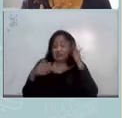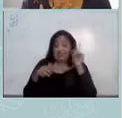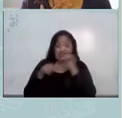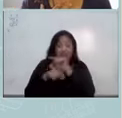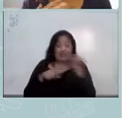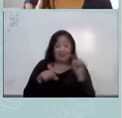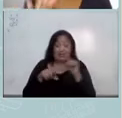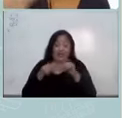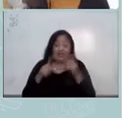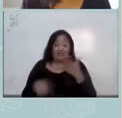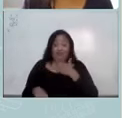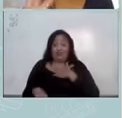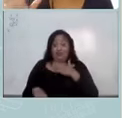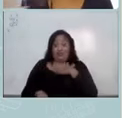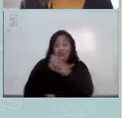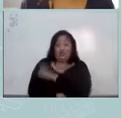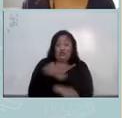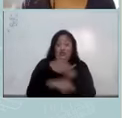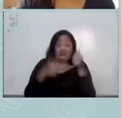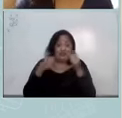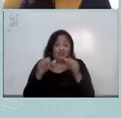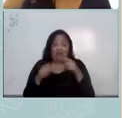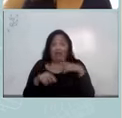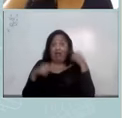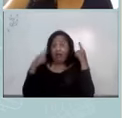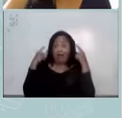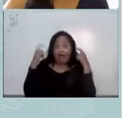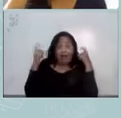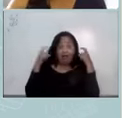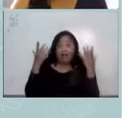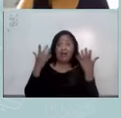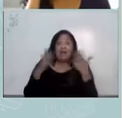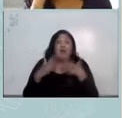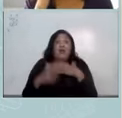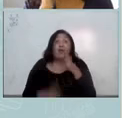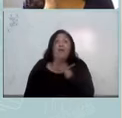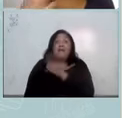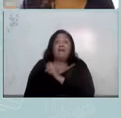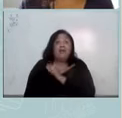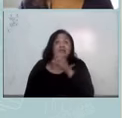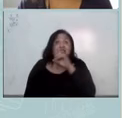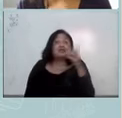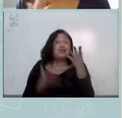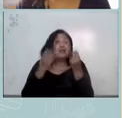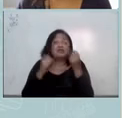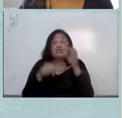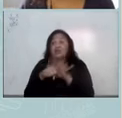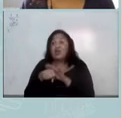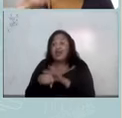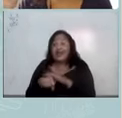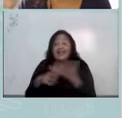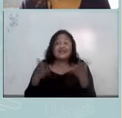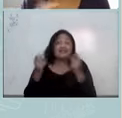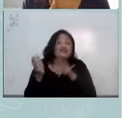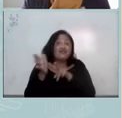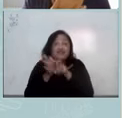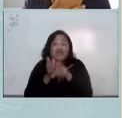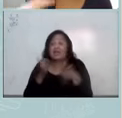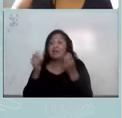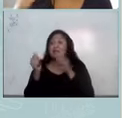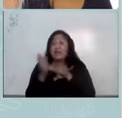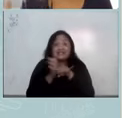os meus alunos, eles ficam meio paranoicos. Professora, pelo amor de Deus, é muita doença, é muito vírus, é muita